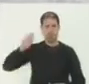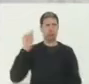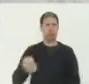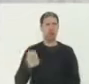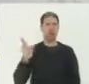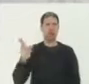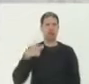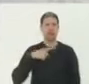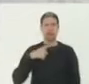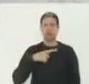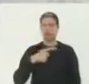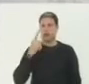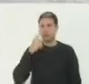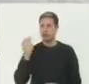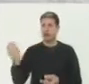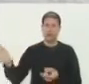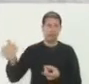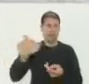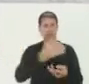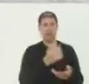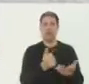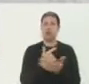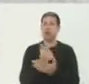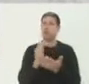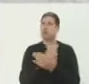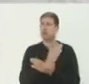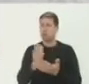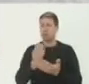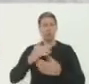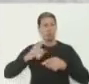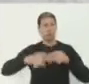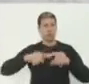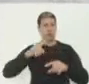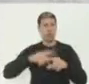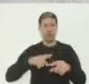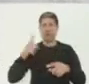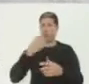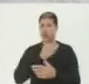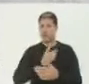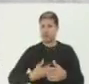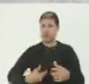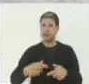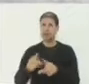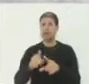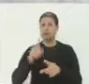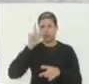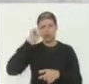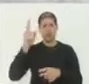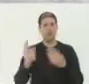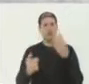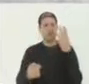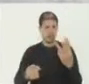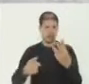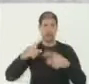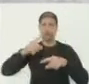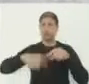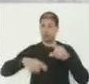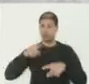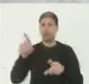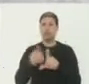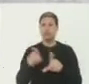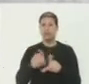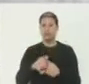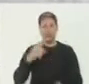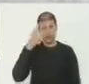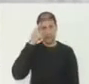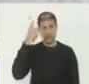ali uma vaquinha compramos alguns equipamentos aí o poder público também mandou dois equipamentos ali então pensa